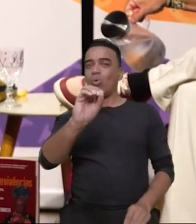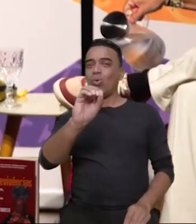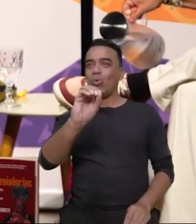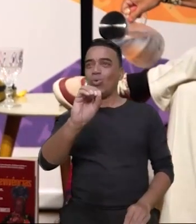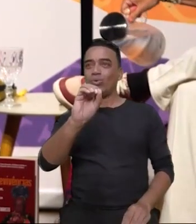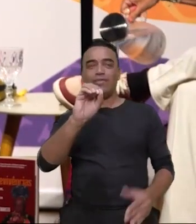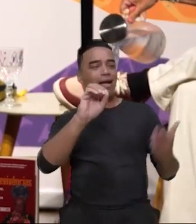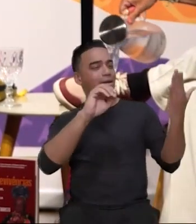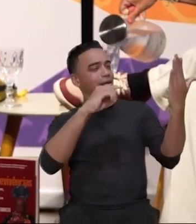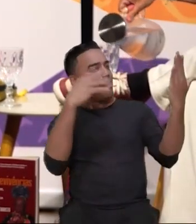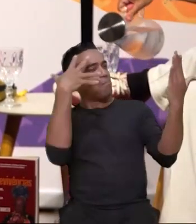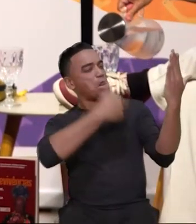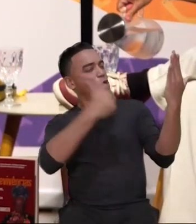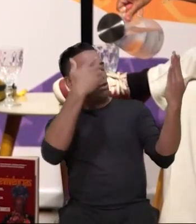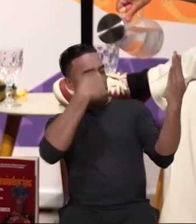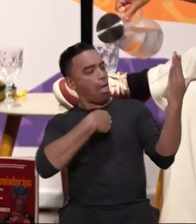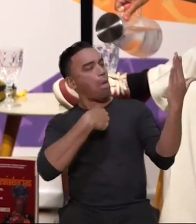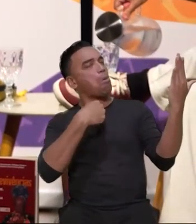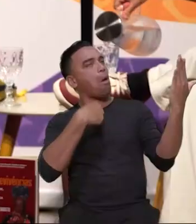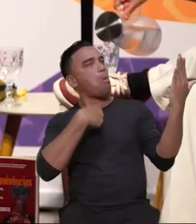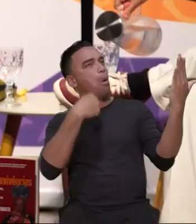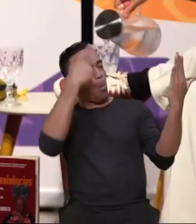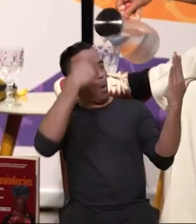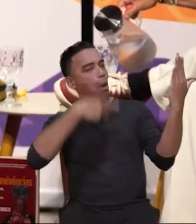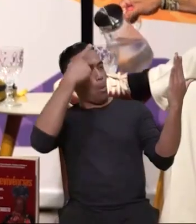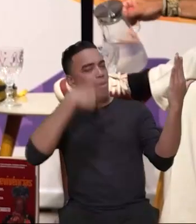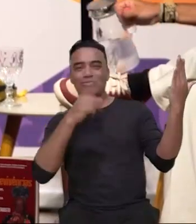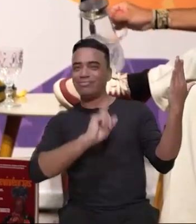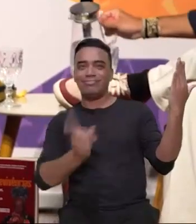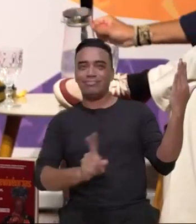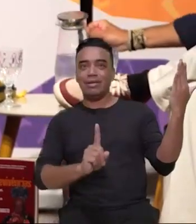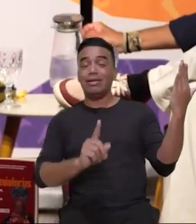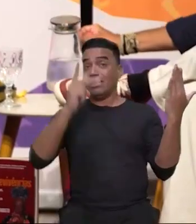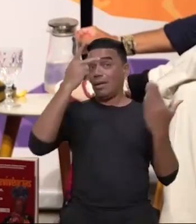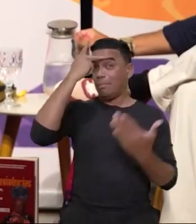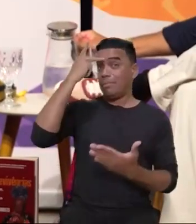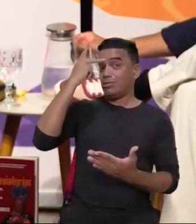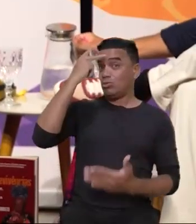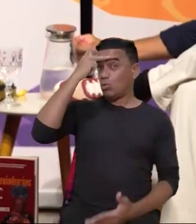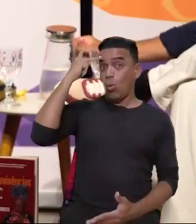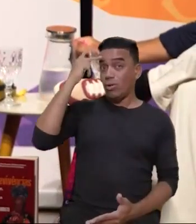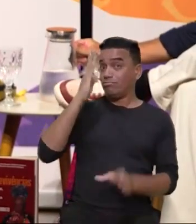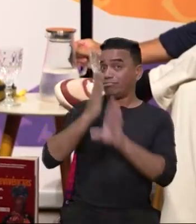que vai se afogar na sua própria beleza, mas aquele sujeito que, ao se descobrir